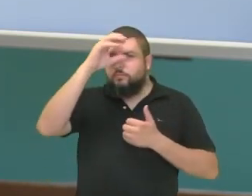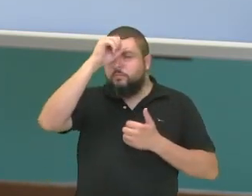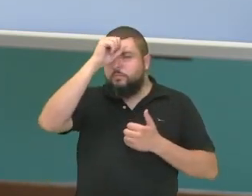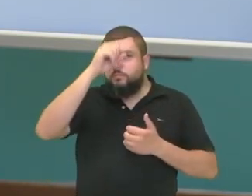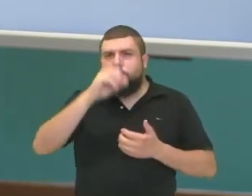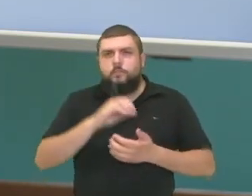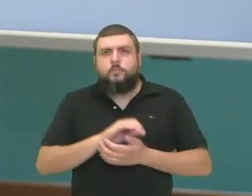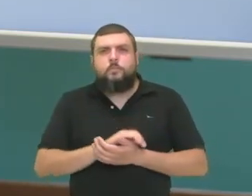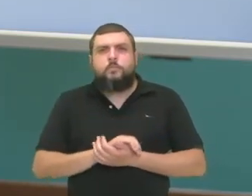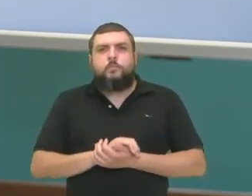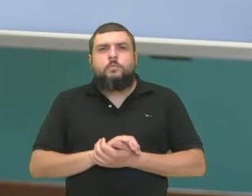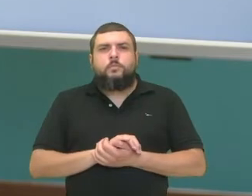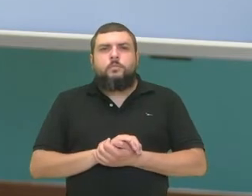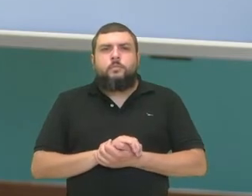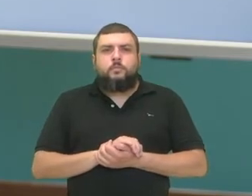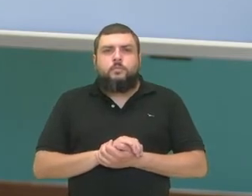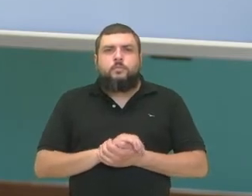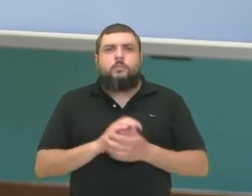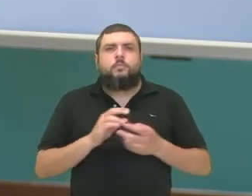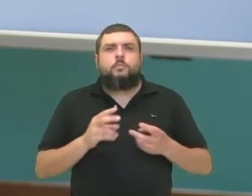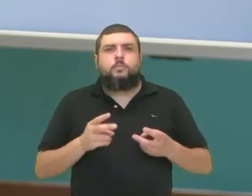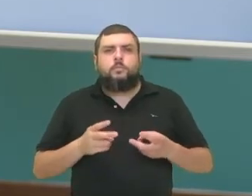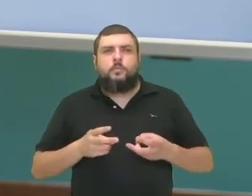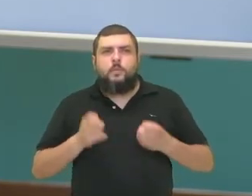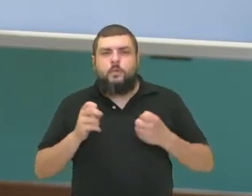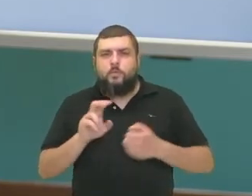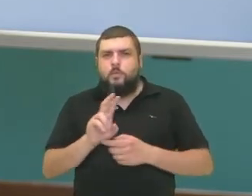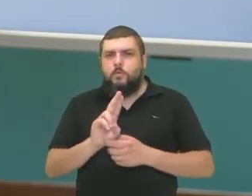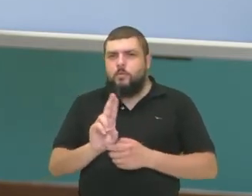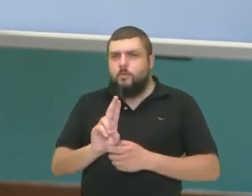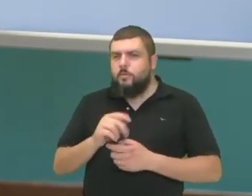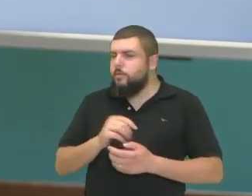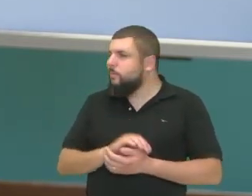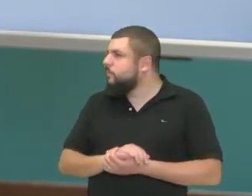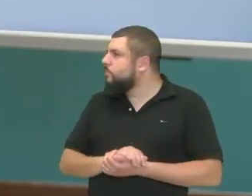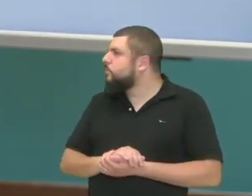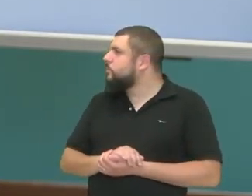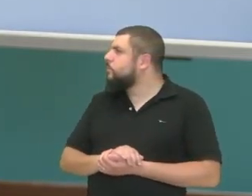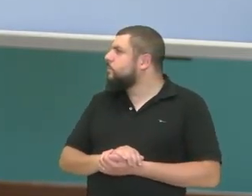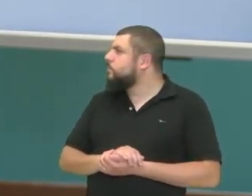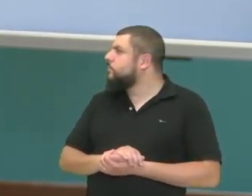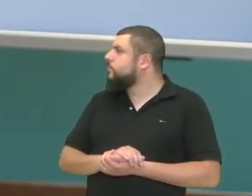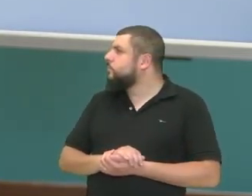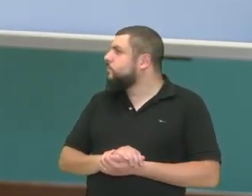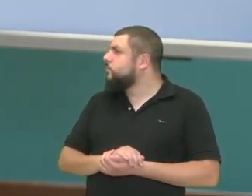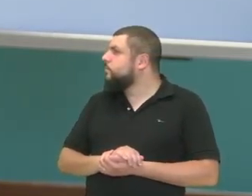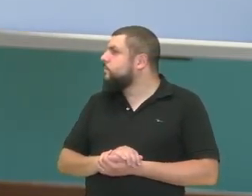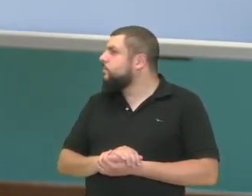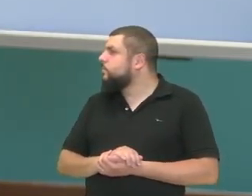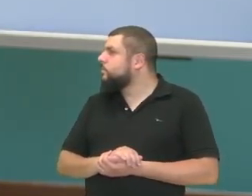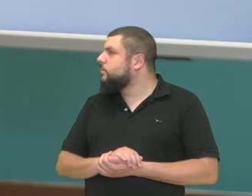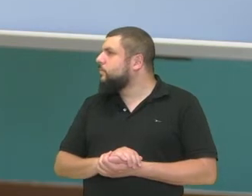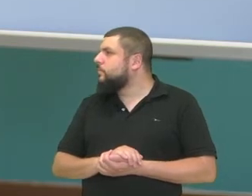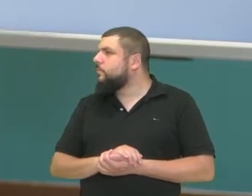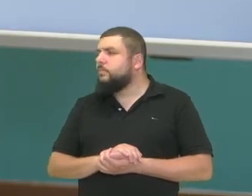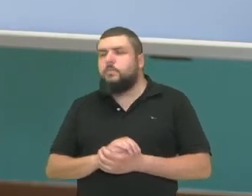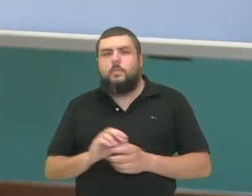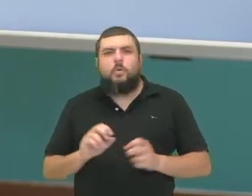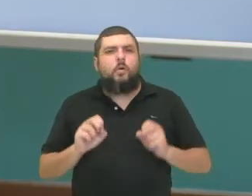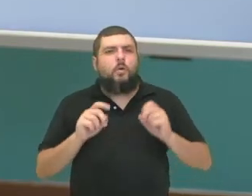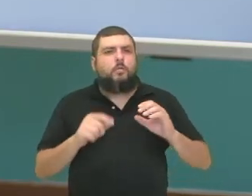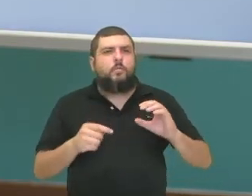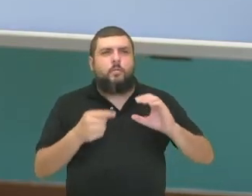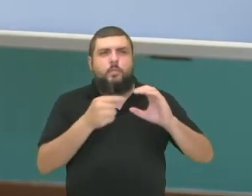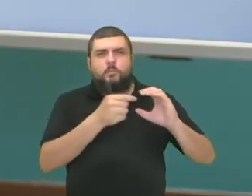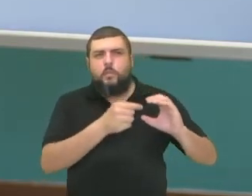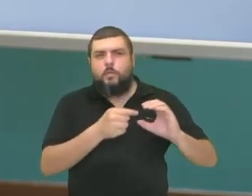que nós temos o ácido propanóico e aqui nós temos o etanoato de etila. Cadeia carbônica normal, saturada